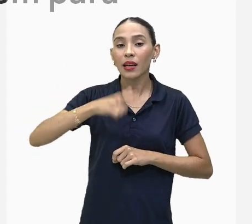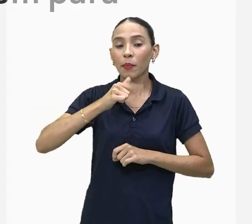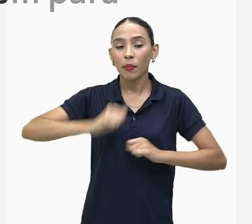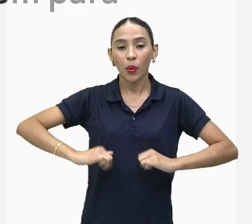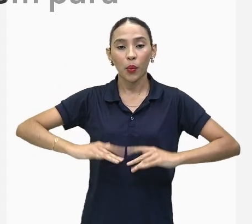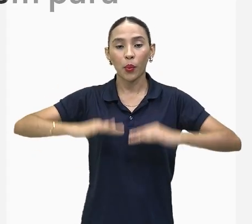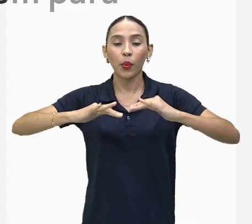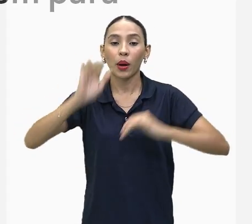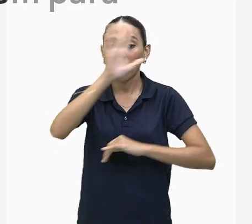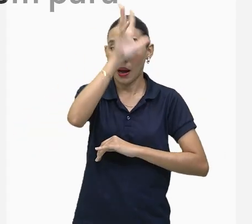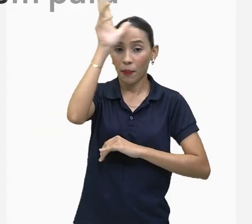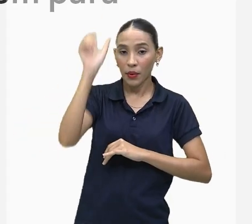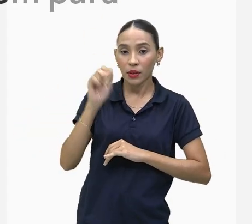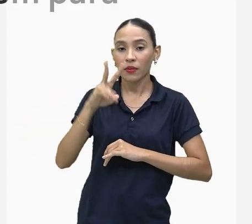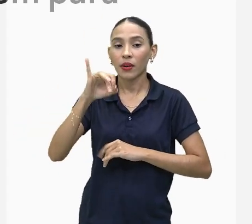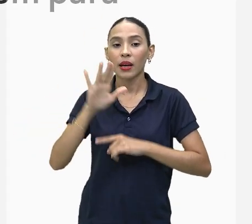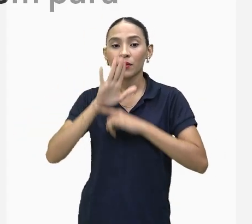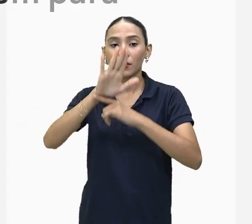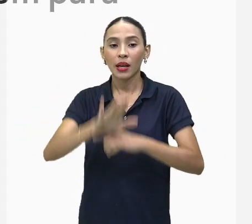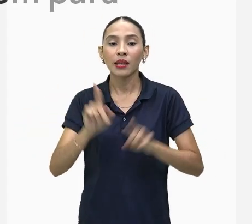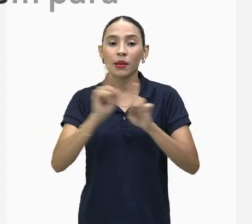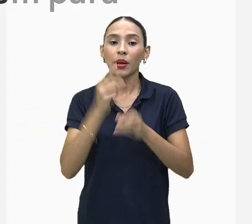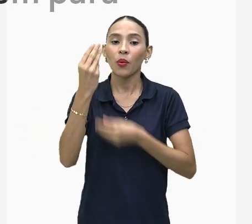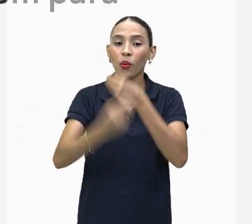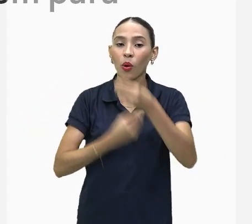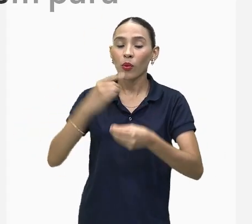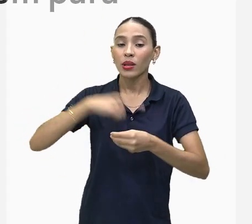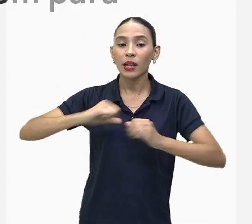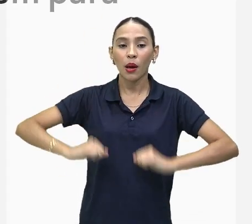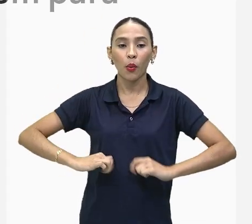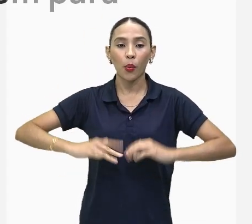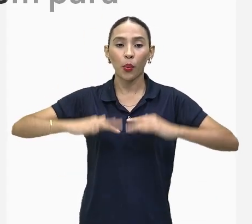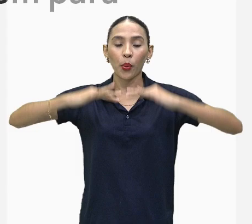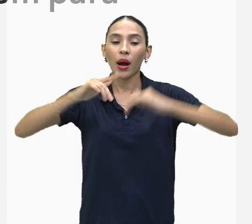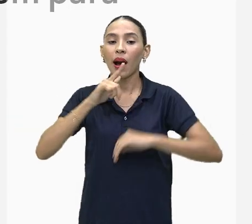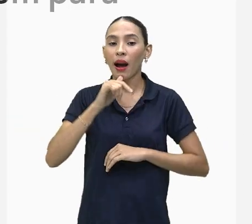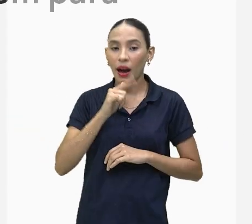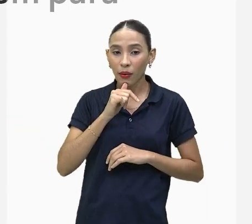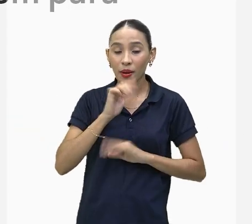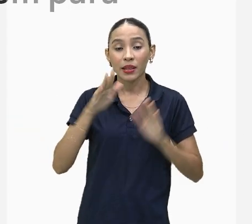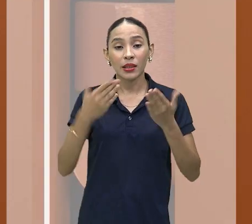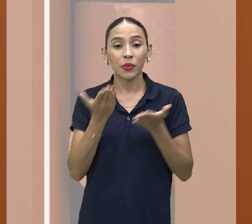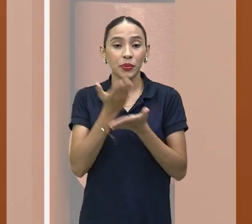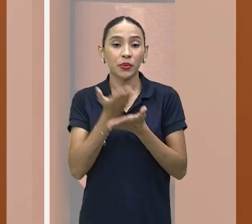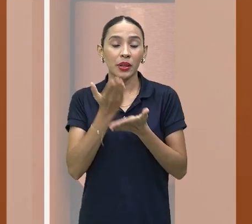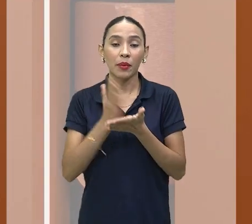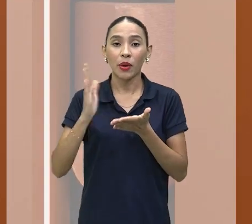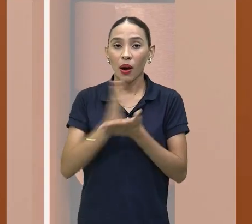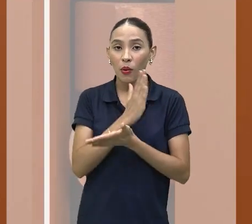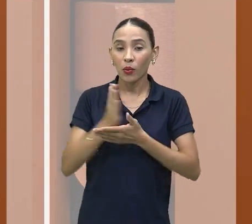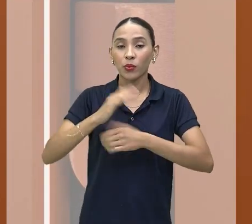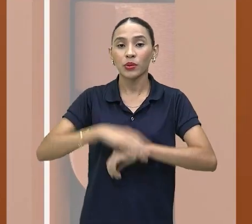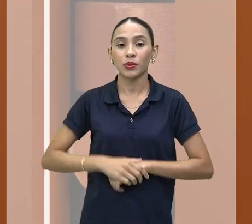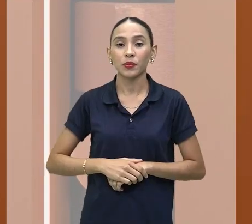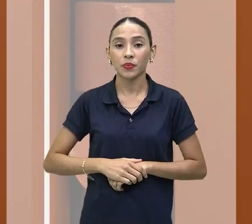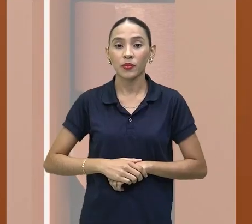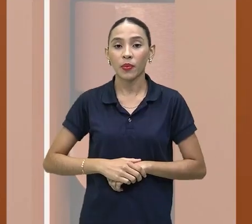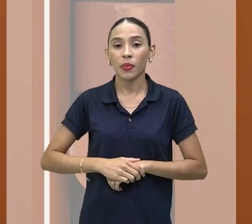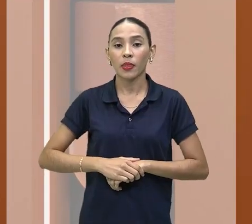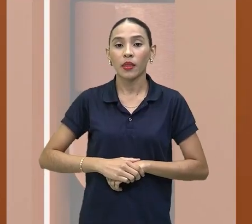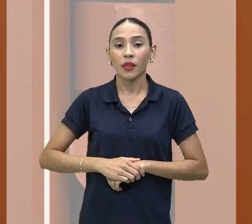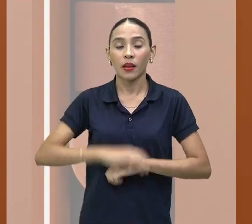Amazonas e eles contribuem para que ele tenha muita água. Então, nós vimos que os